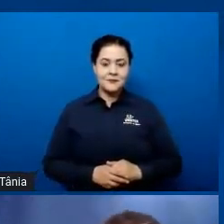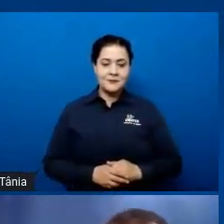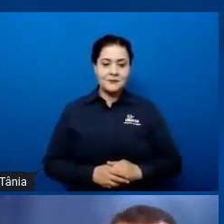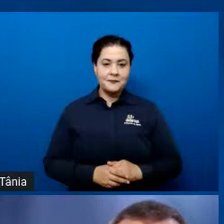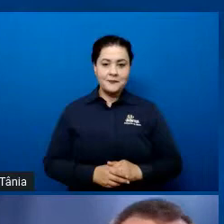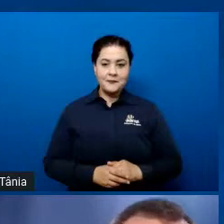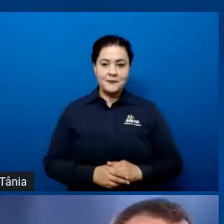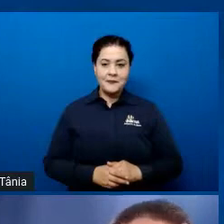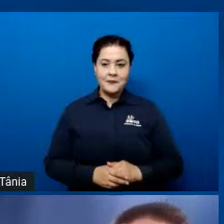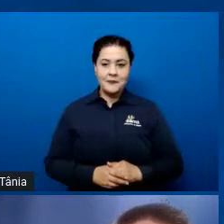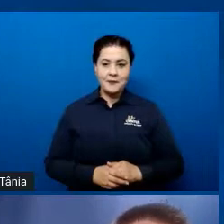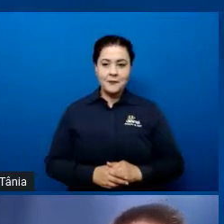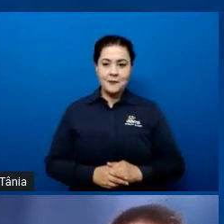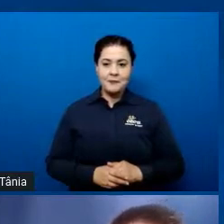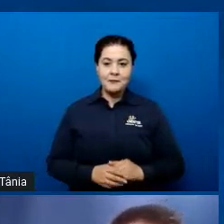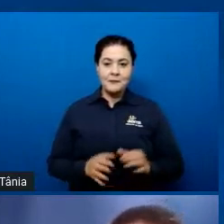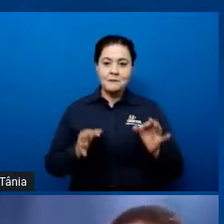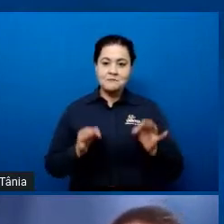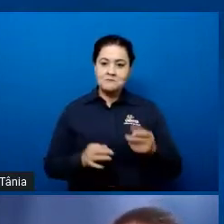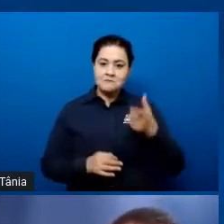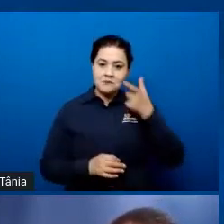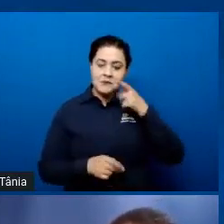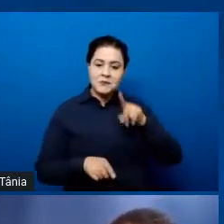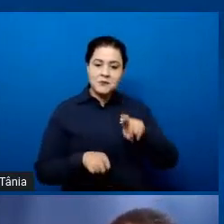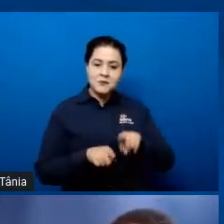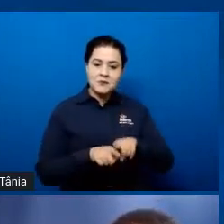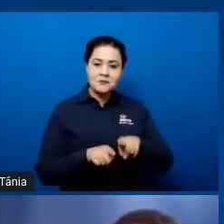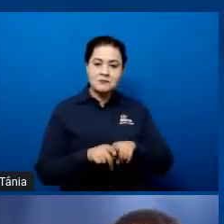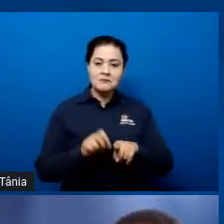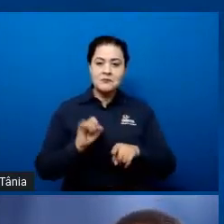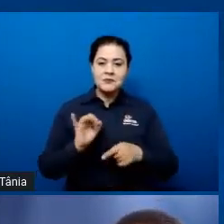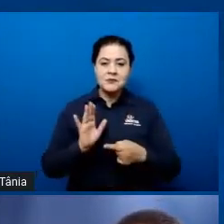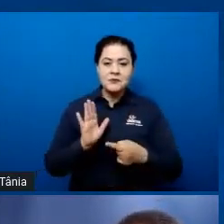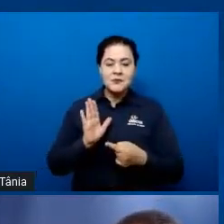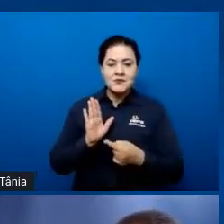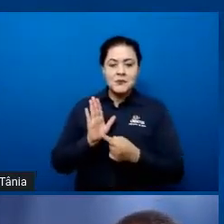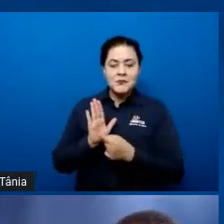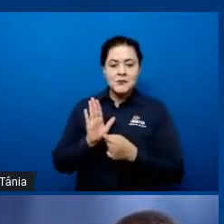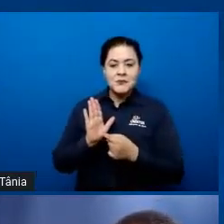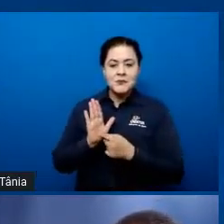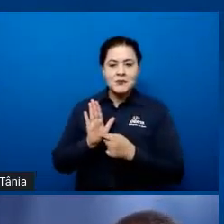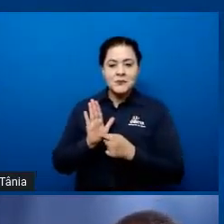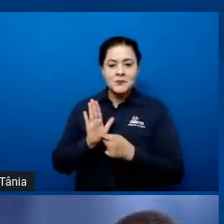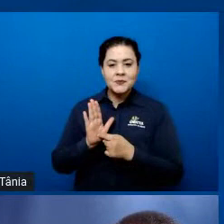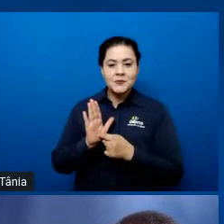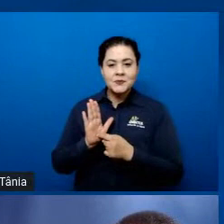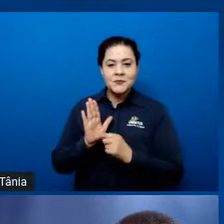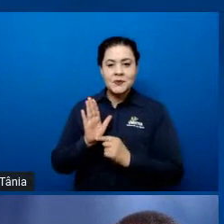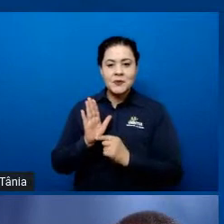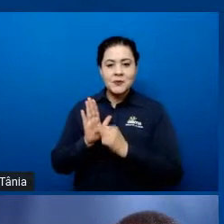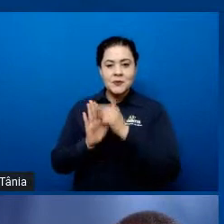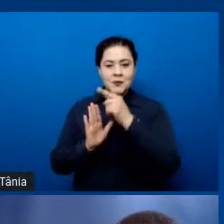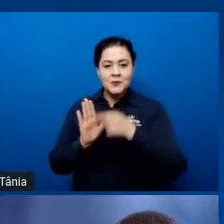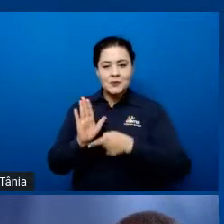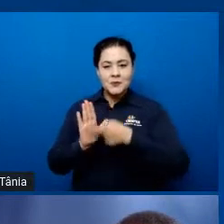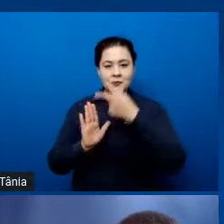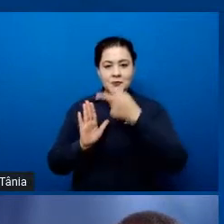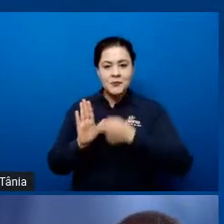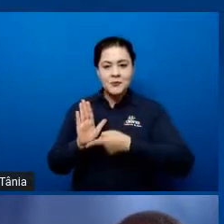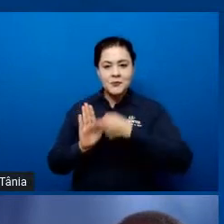Não, deu certo sim, show de bola. Legal. Se você pegar aqui, ó, e mover ele para cima aqui, ó, você vai ter